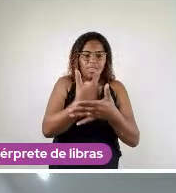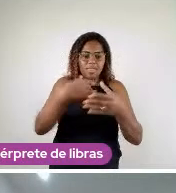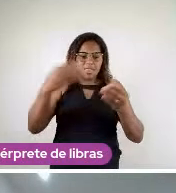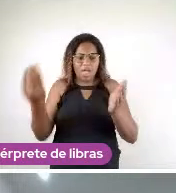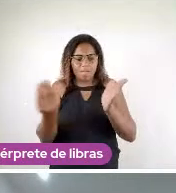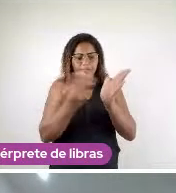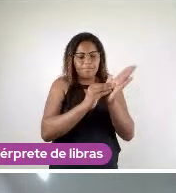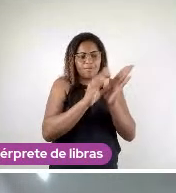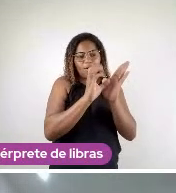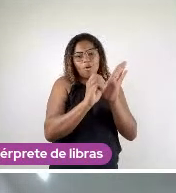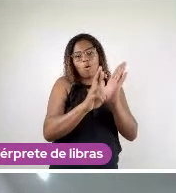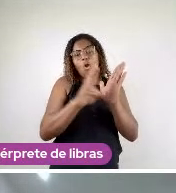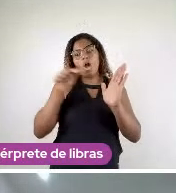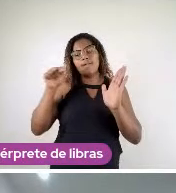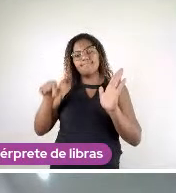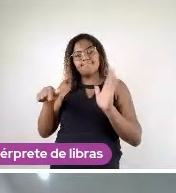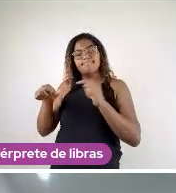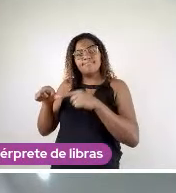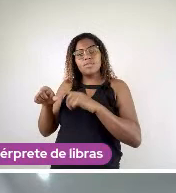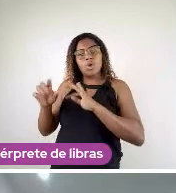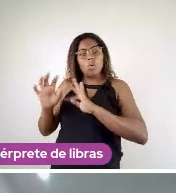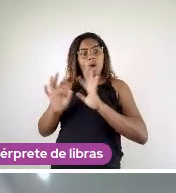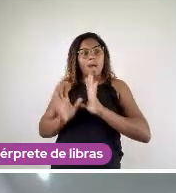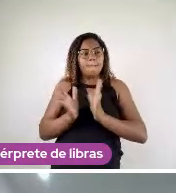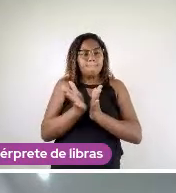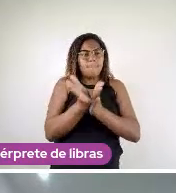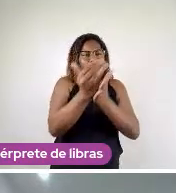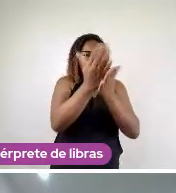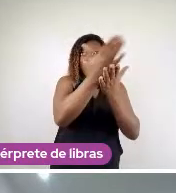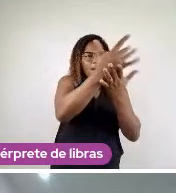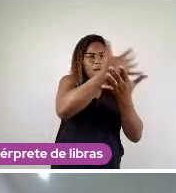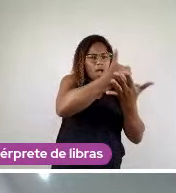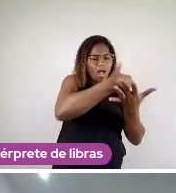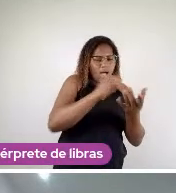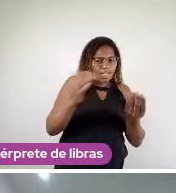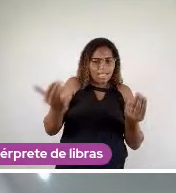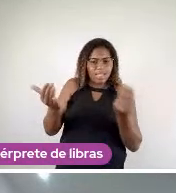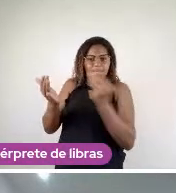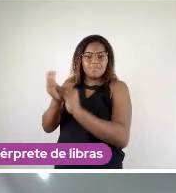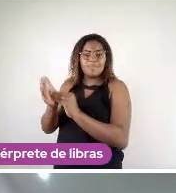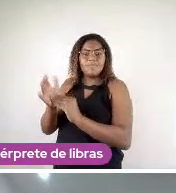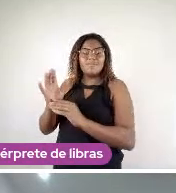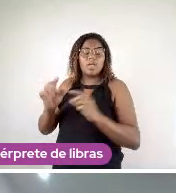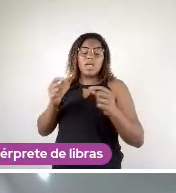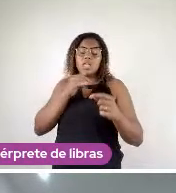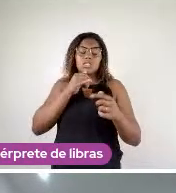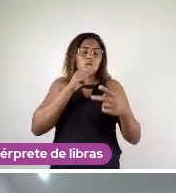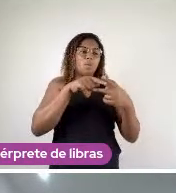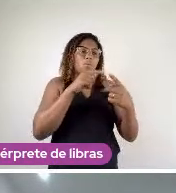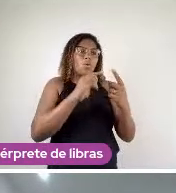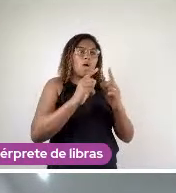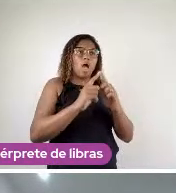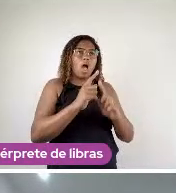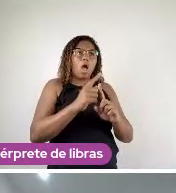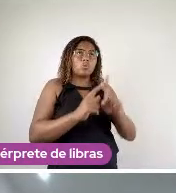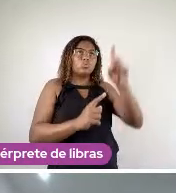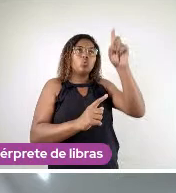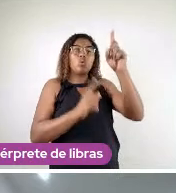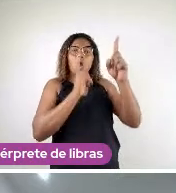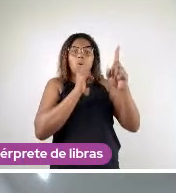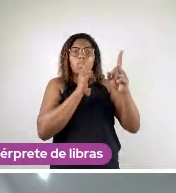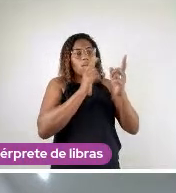COR. Então, todos esses dados meteoceanográficos que as boias nos dão, como, por exemplo, altura significativa de ondas, período,